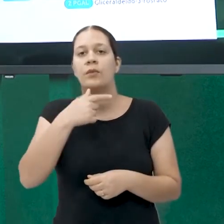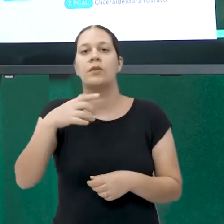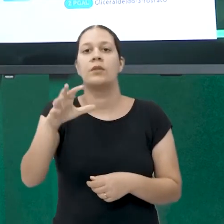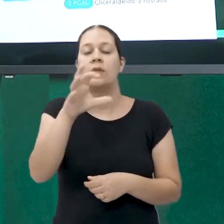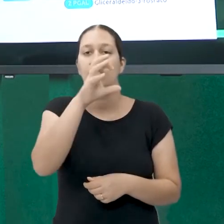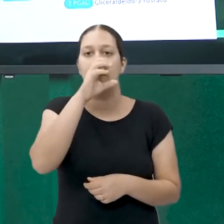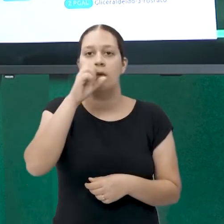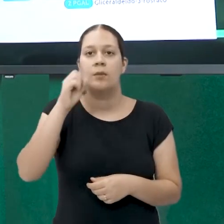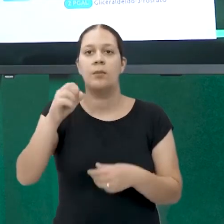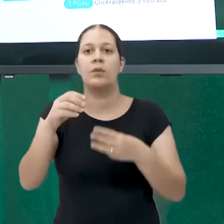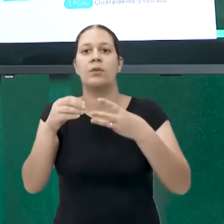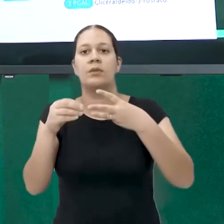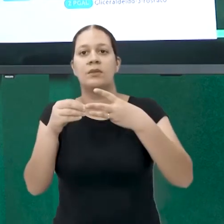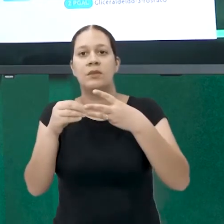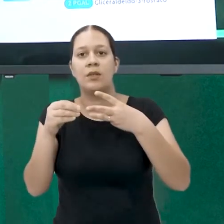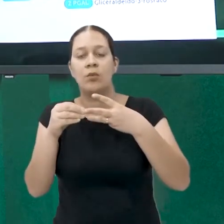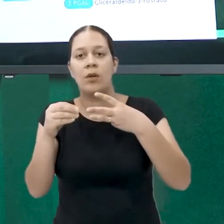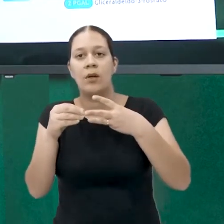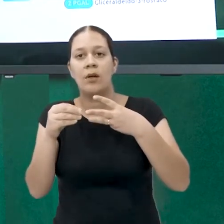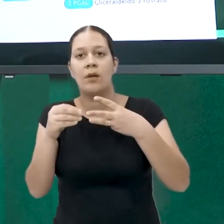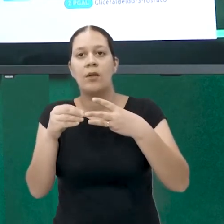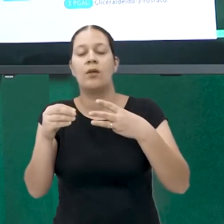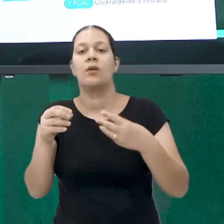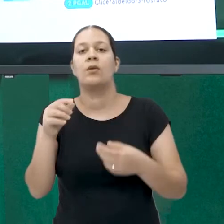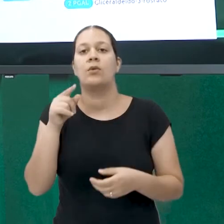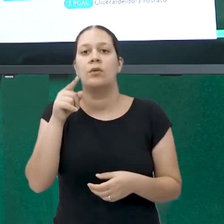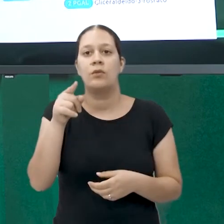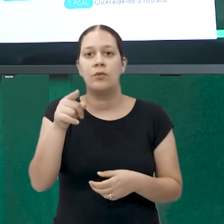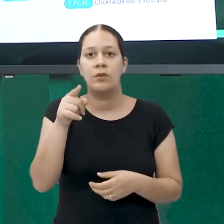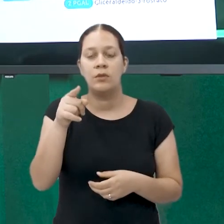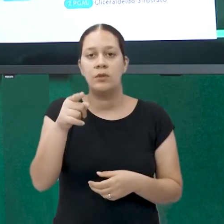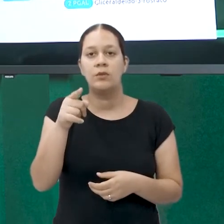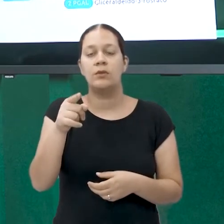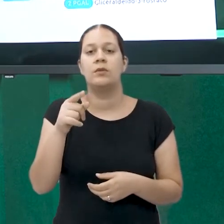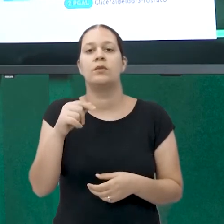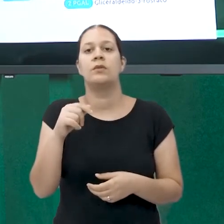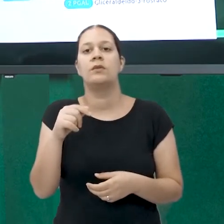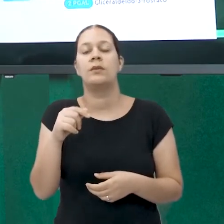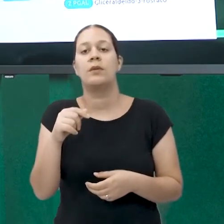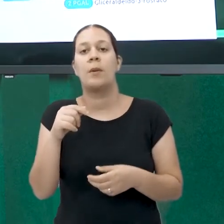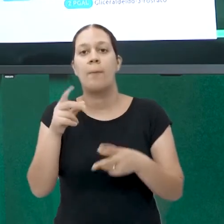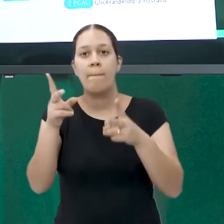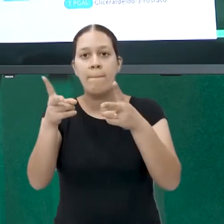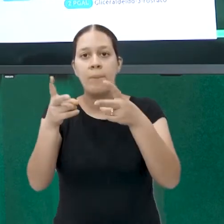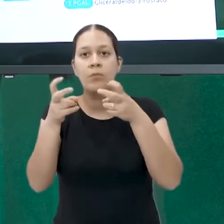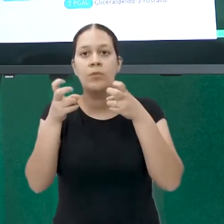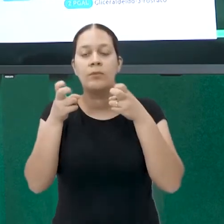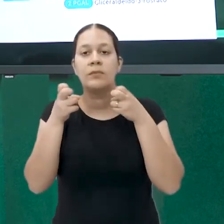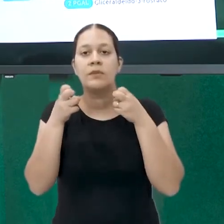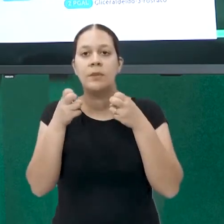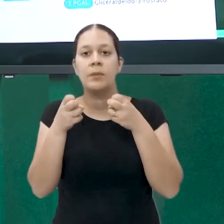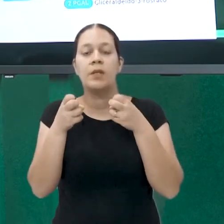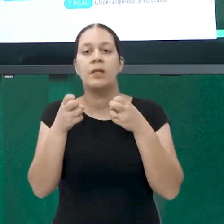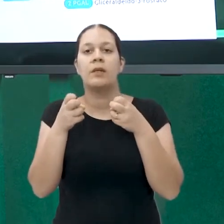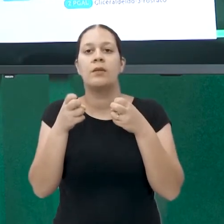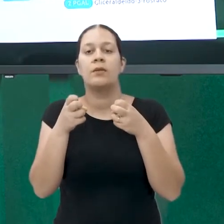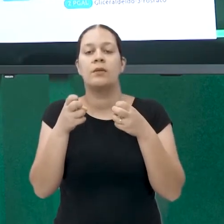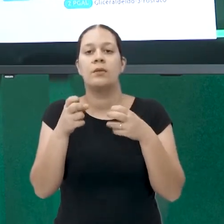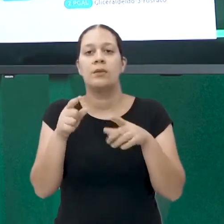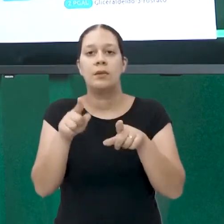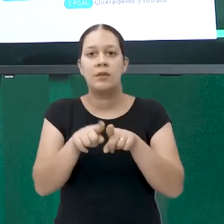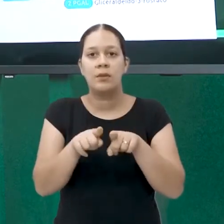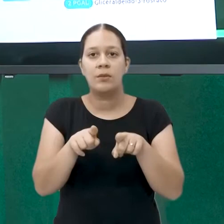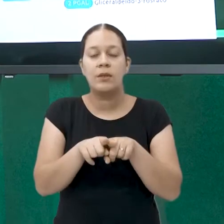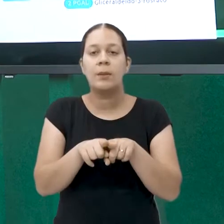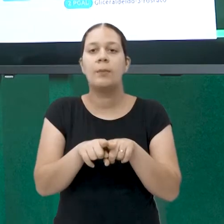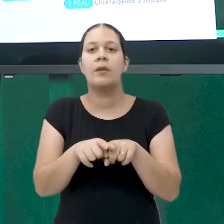processo de respiração celular e vê onde entra a glicose aqui, tá? Você encaixa os dois aqui, você vai perceber que no fim das